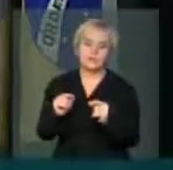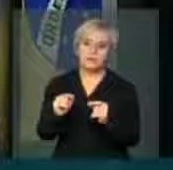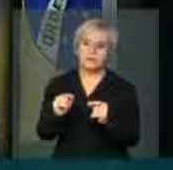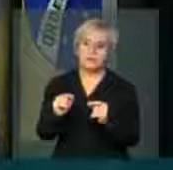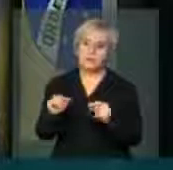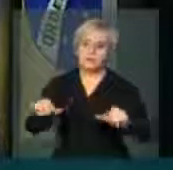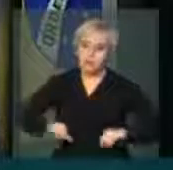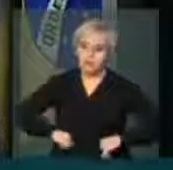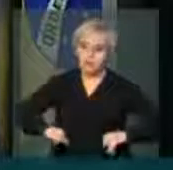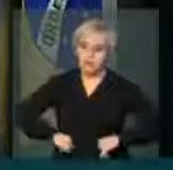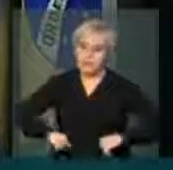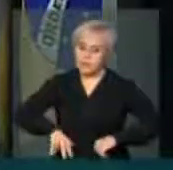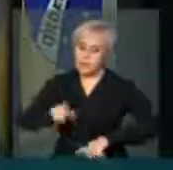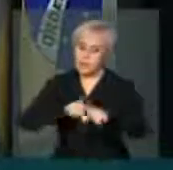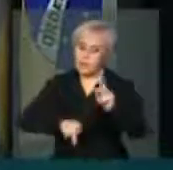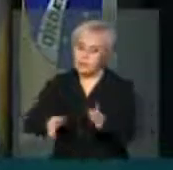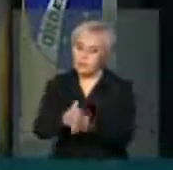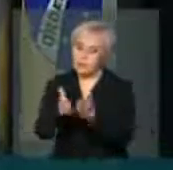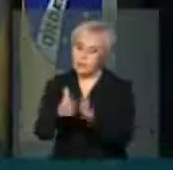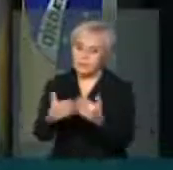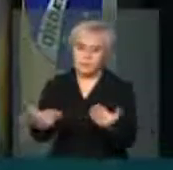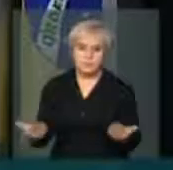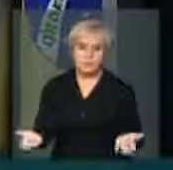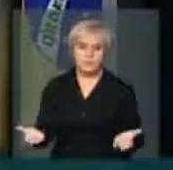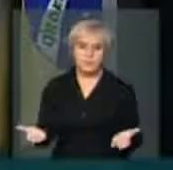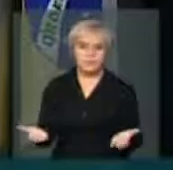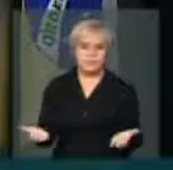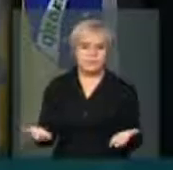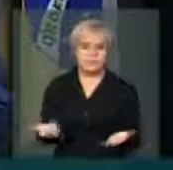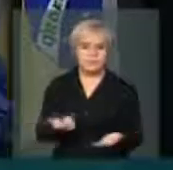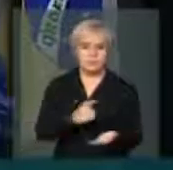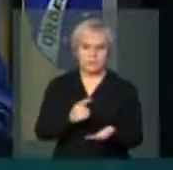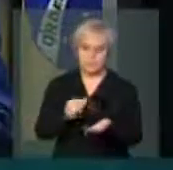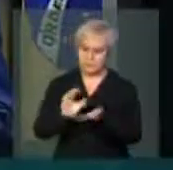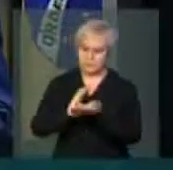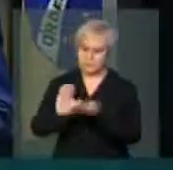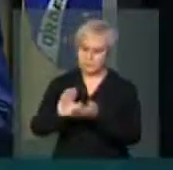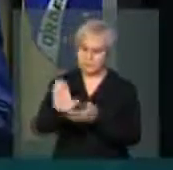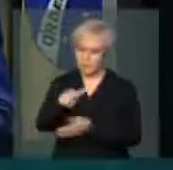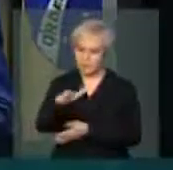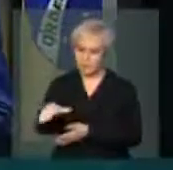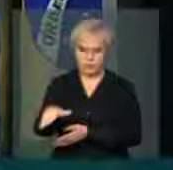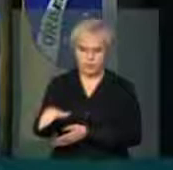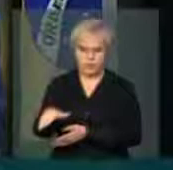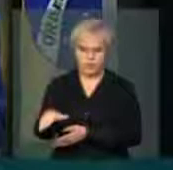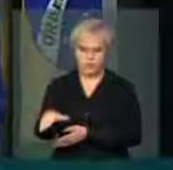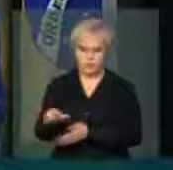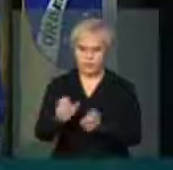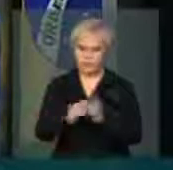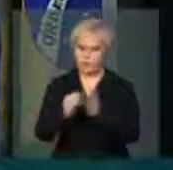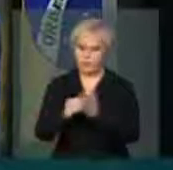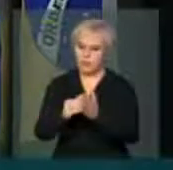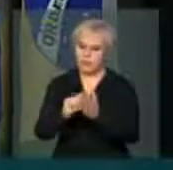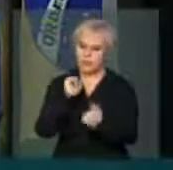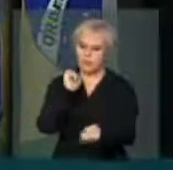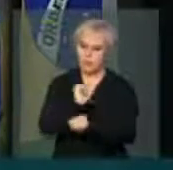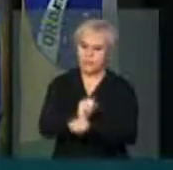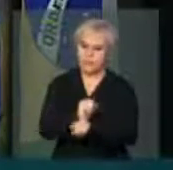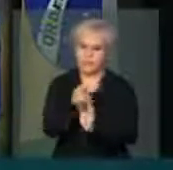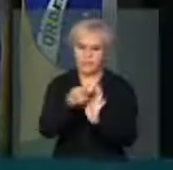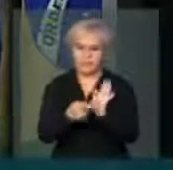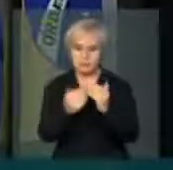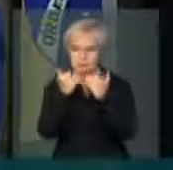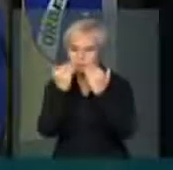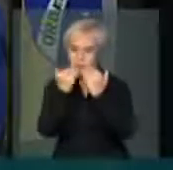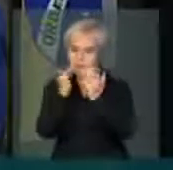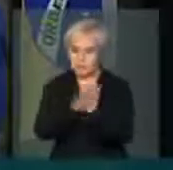população. Temos investimentos suspensos, concursos adiados, projetos que não vão